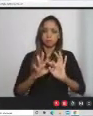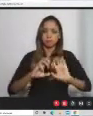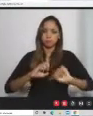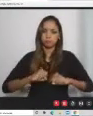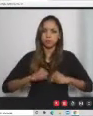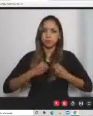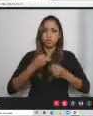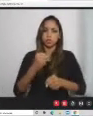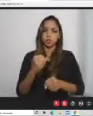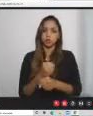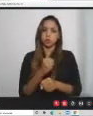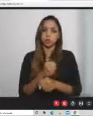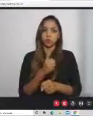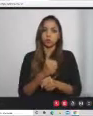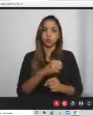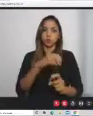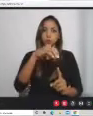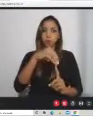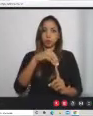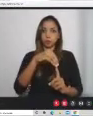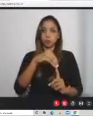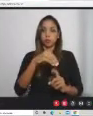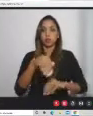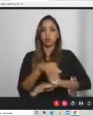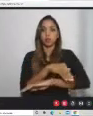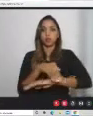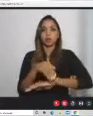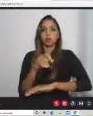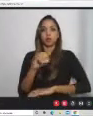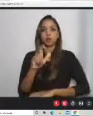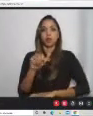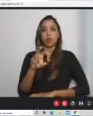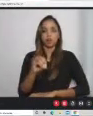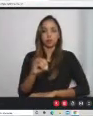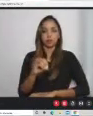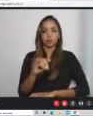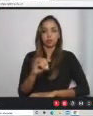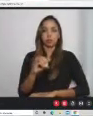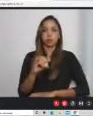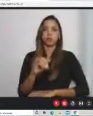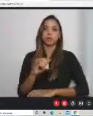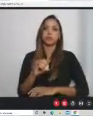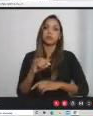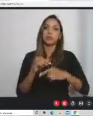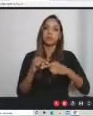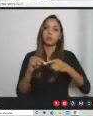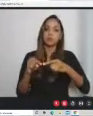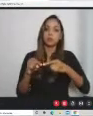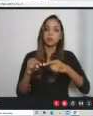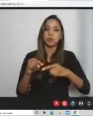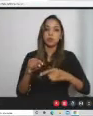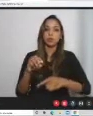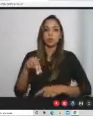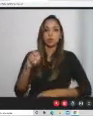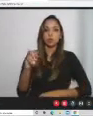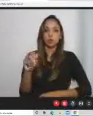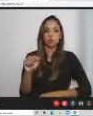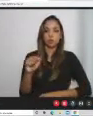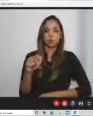de um abrigo de passageiros na Avenida Olavo Lacerda Montenegro, no bairro de Nova Parnamirim.